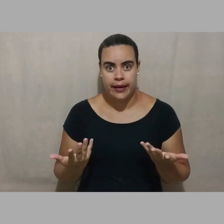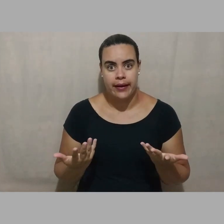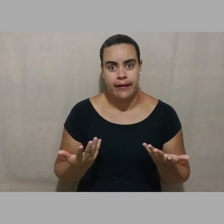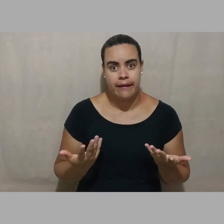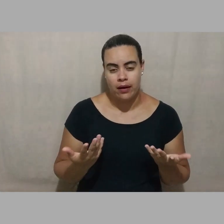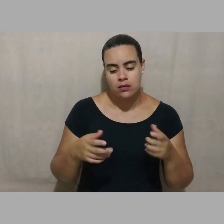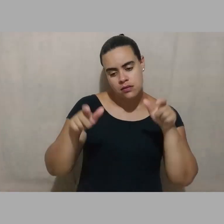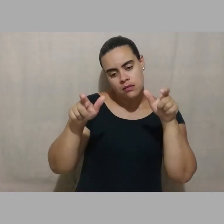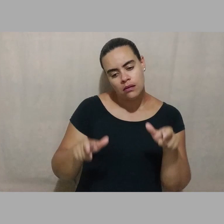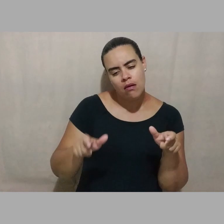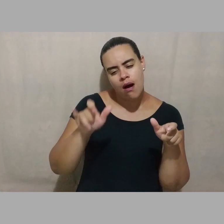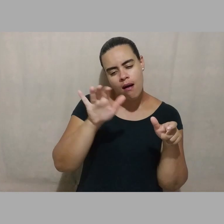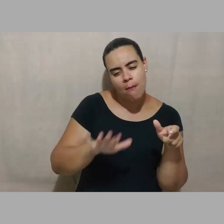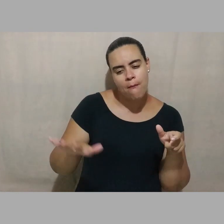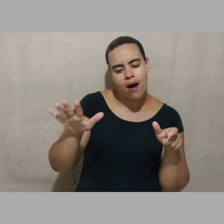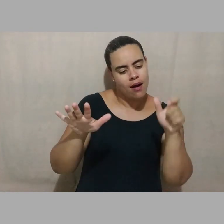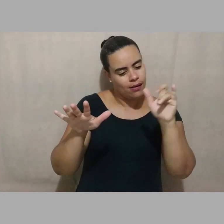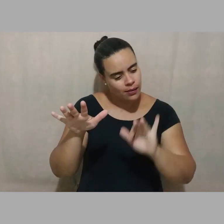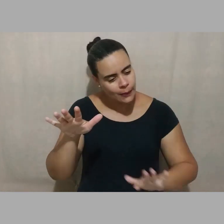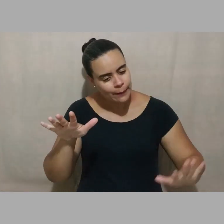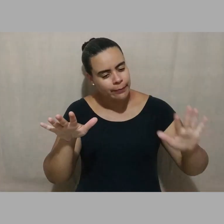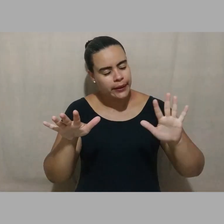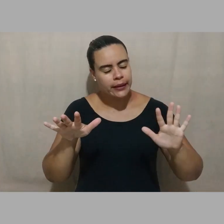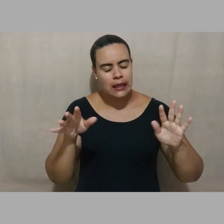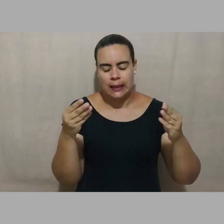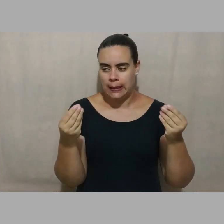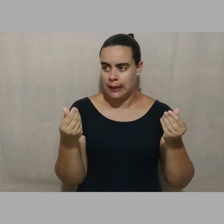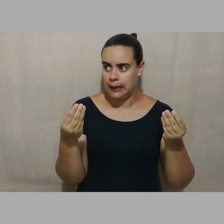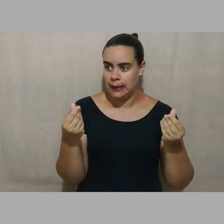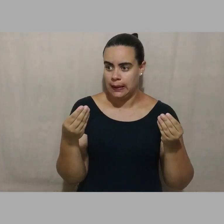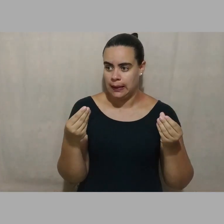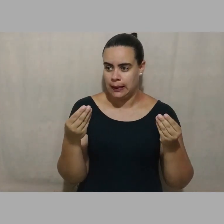sobre essas 2 imagens,